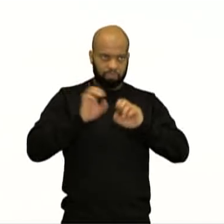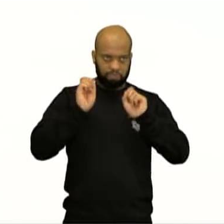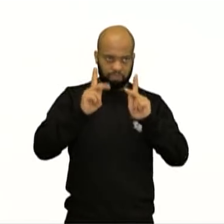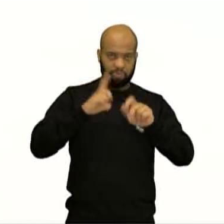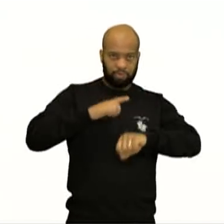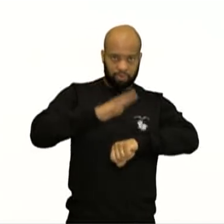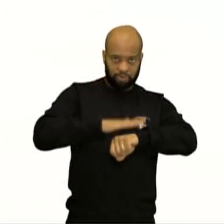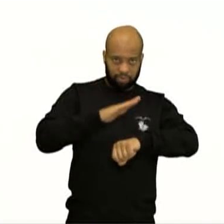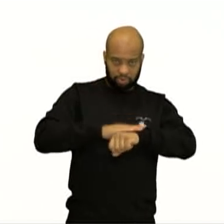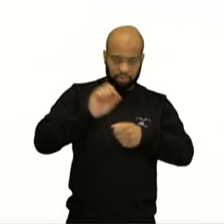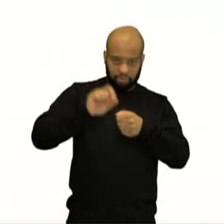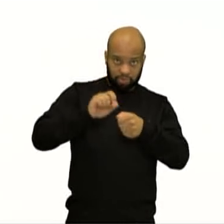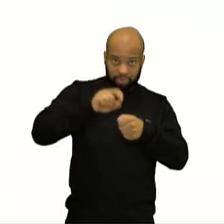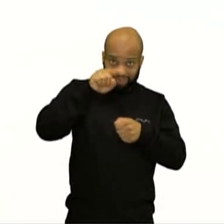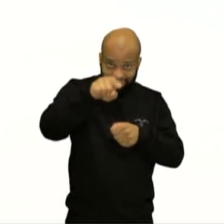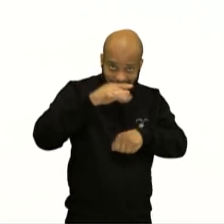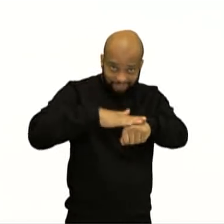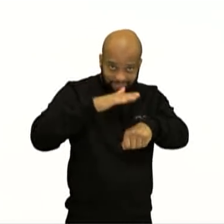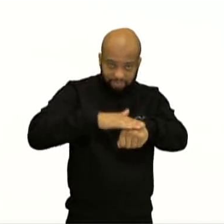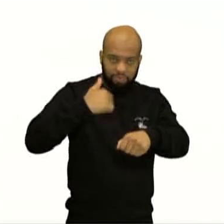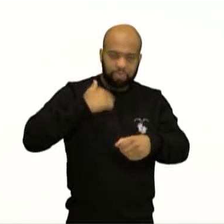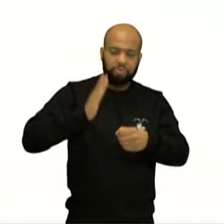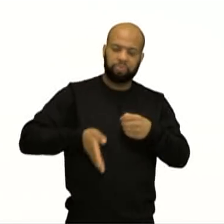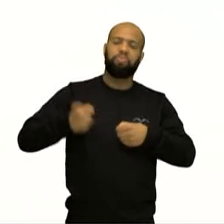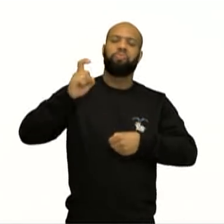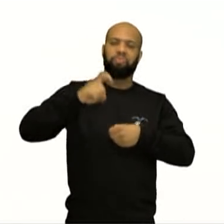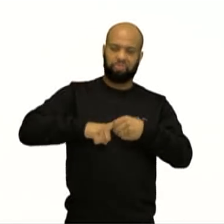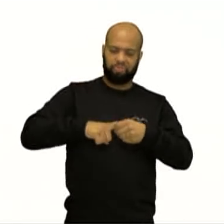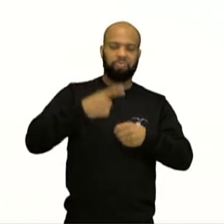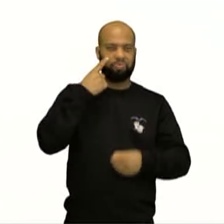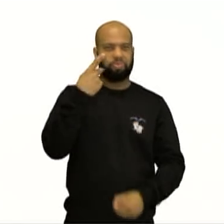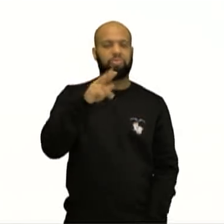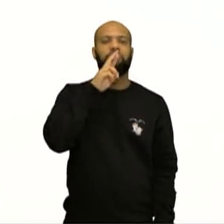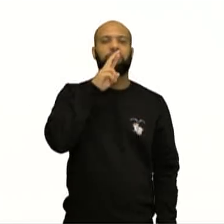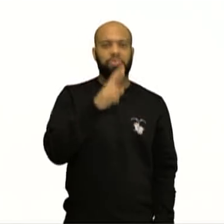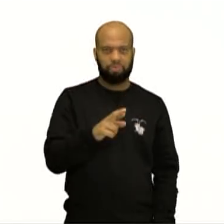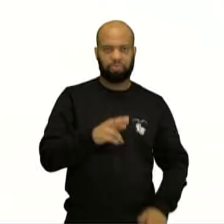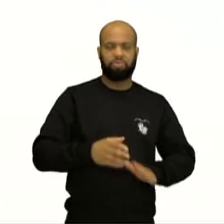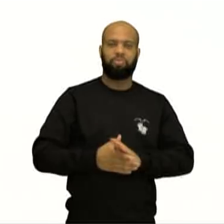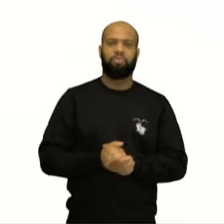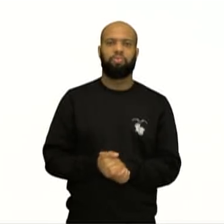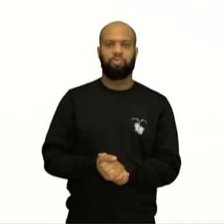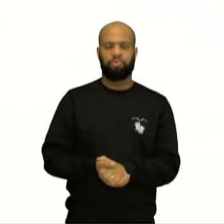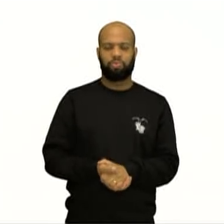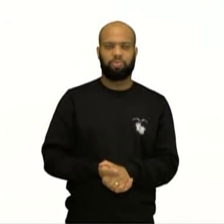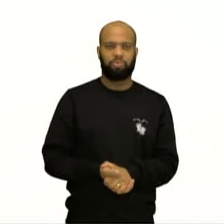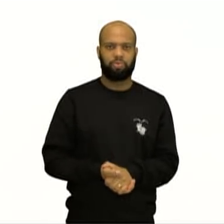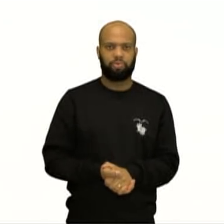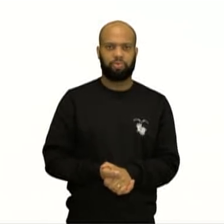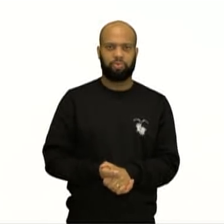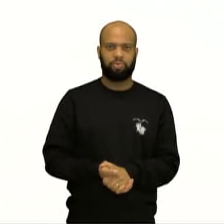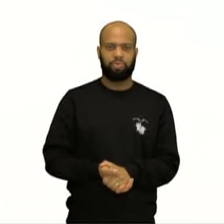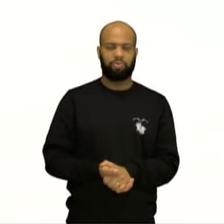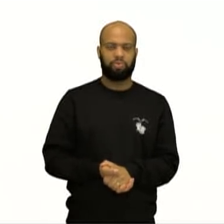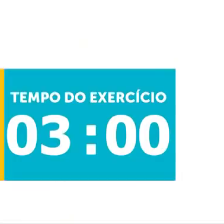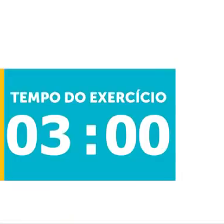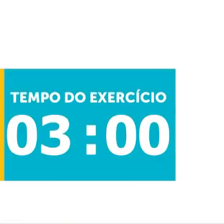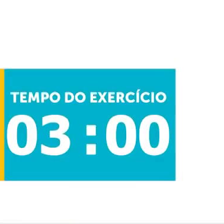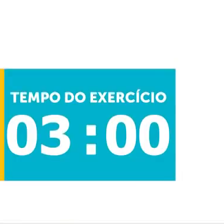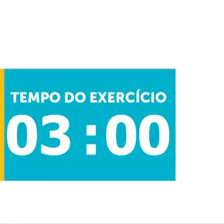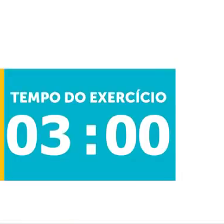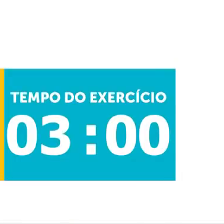dar um tempinho para você tentar organizar essa ideia aí no seu caderno, tentar resolver e a gente já volta para conferir.